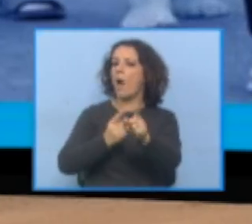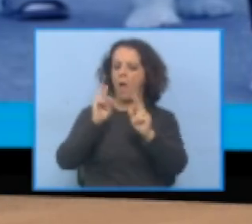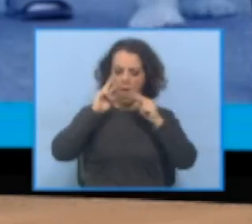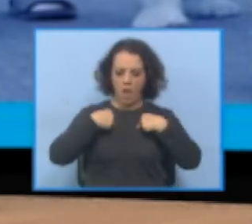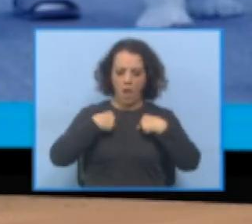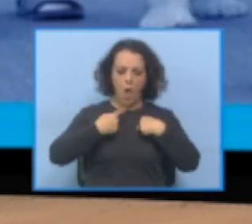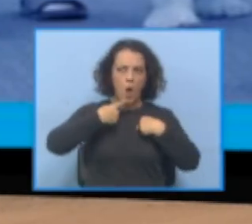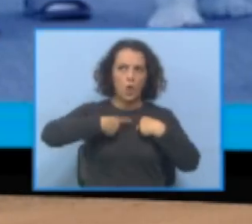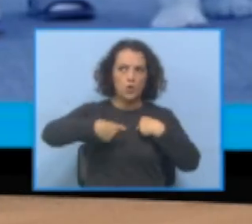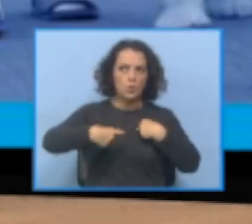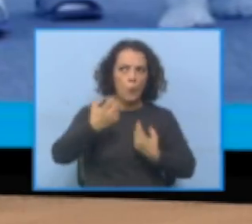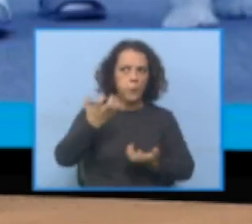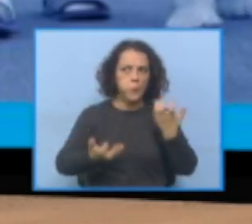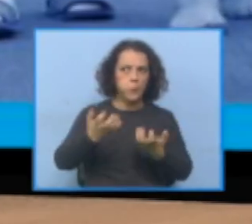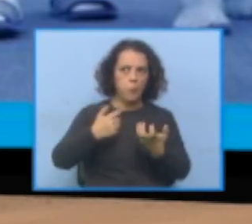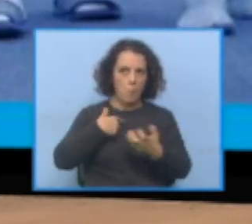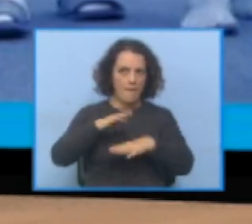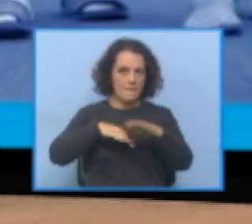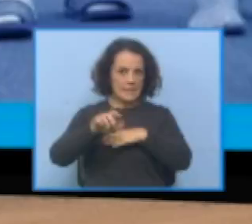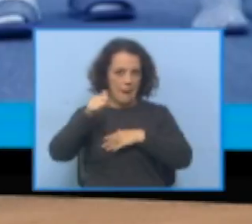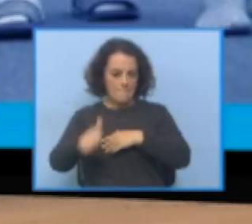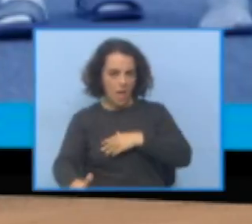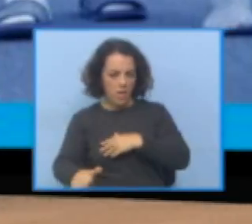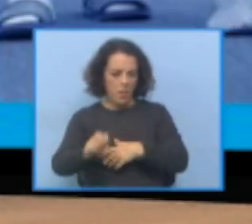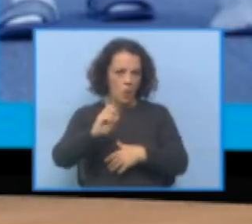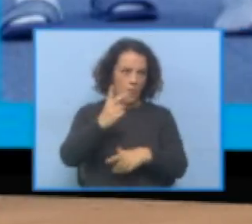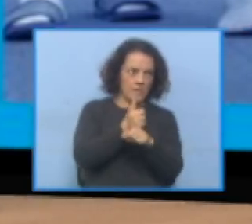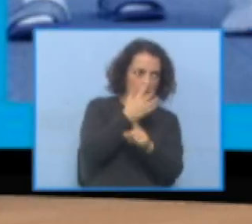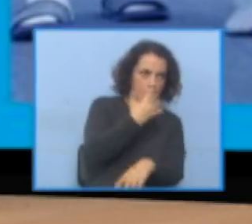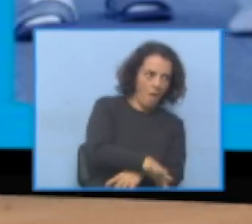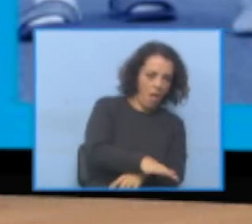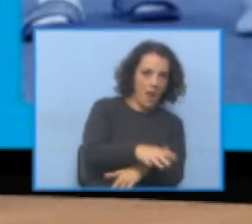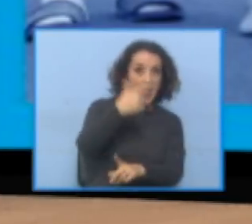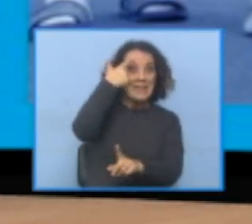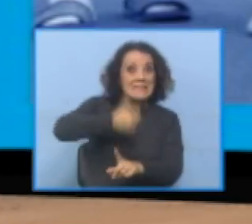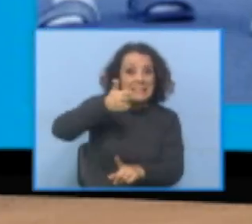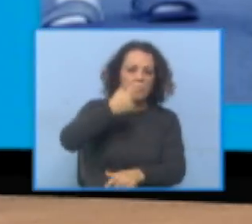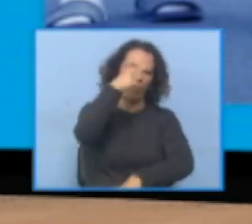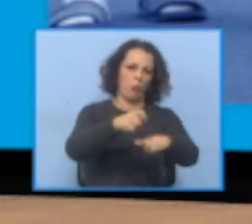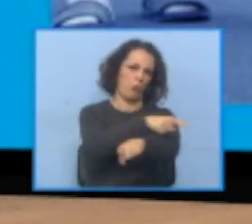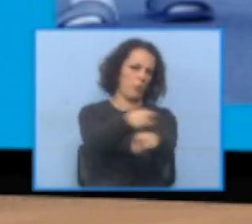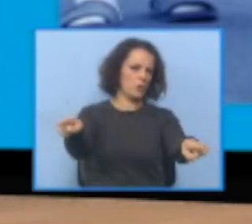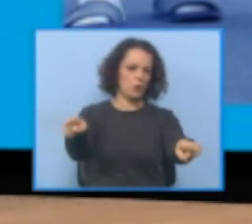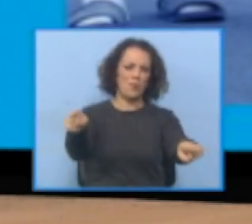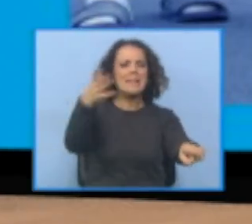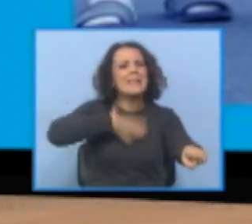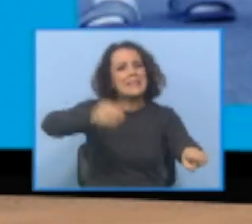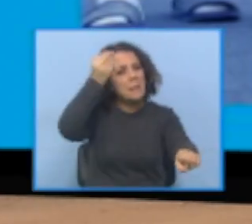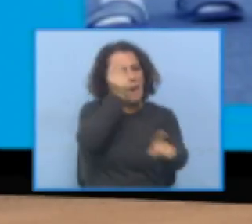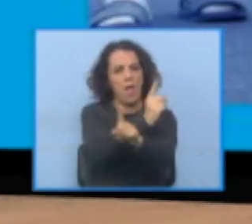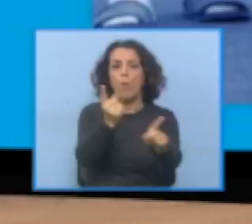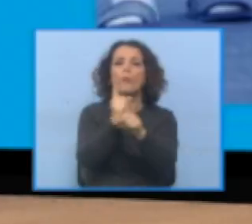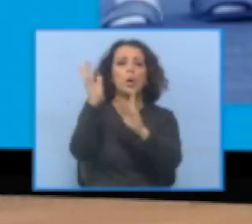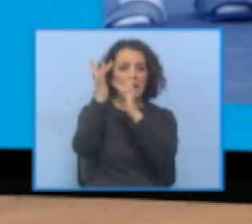estamos a fazer é o que interessa ou é aquilo que toca às pessoas de hoje. porque Cristo continua a